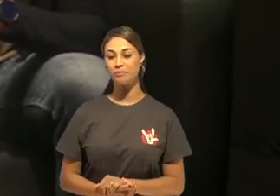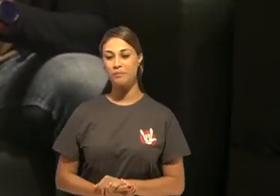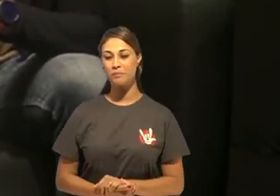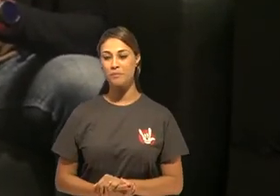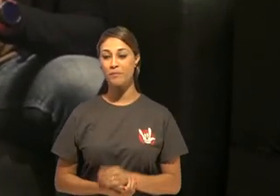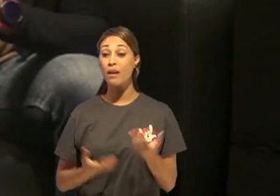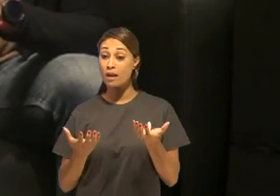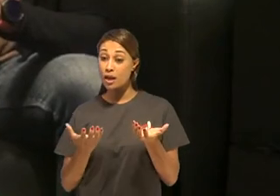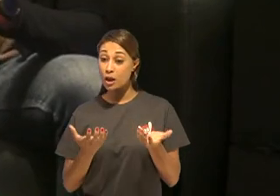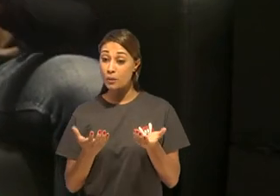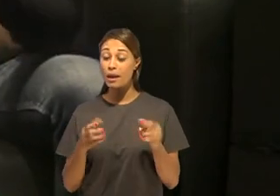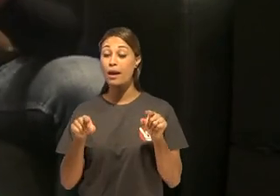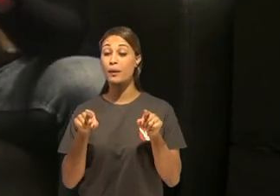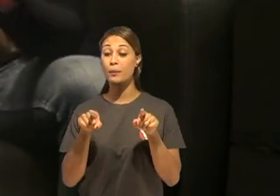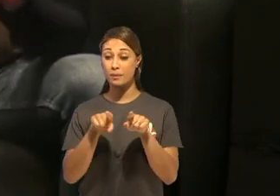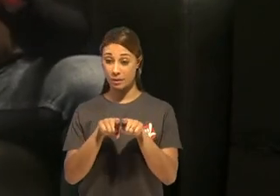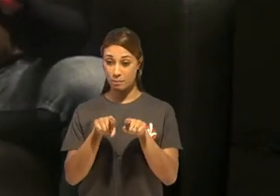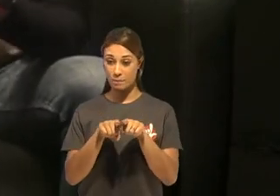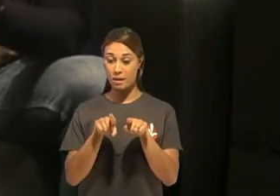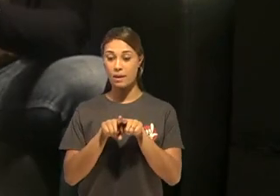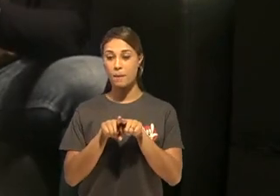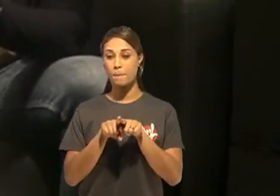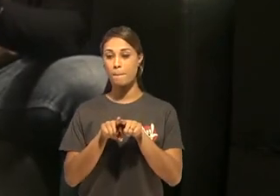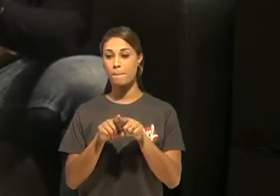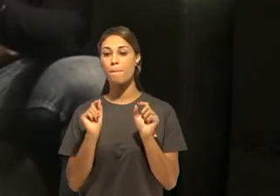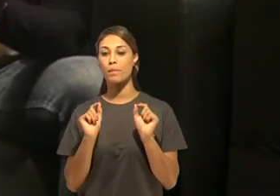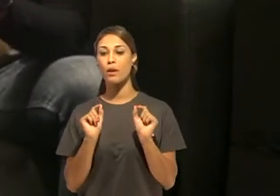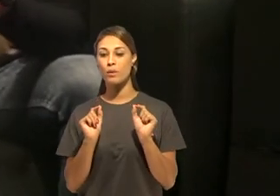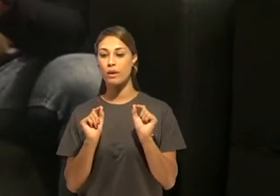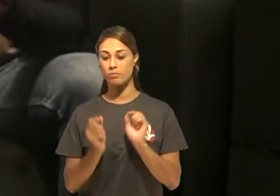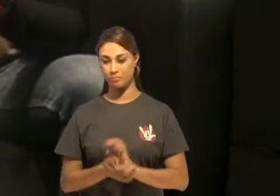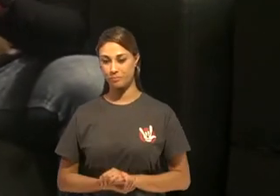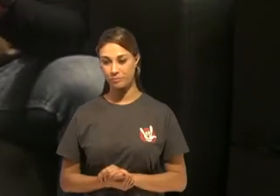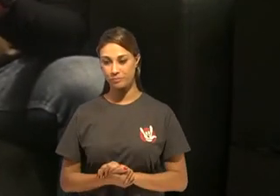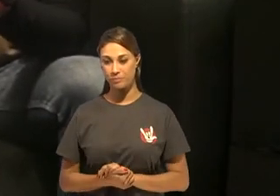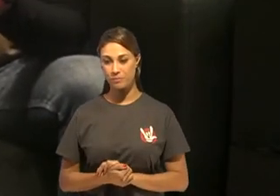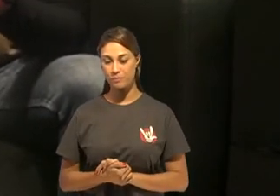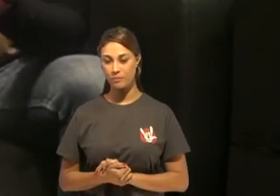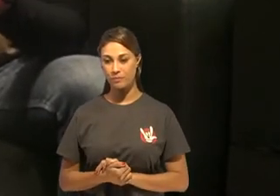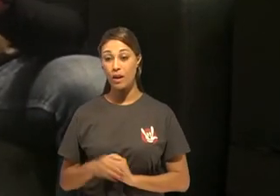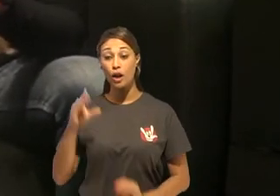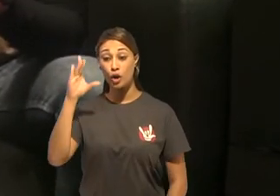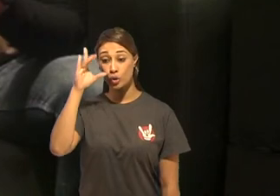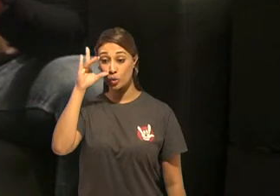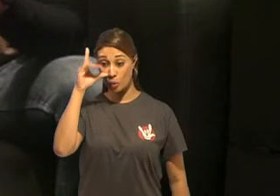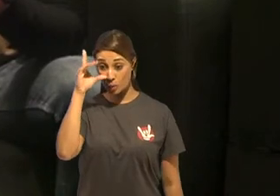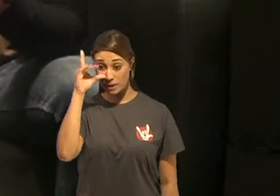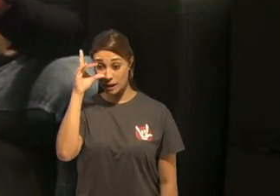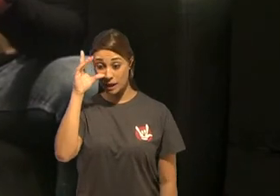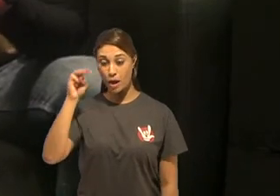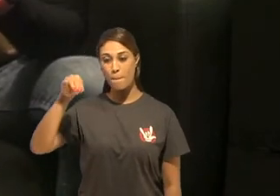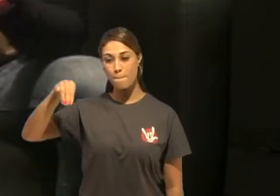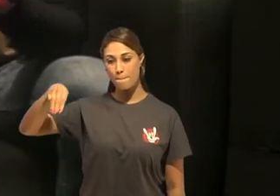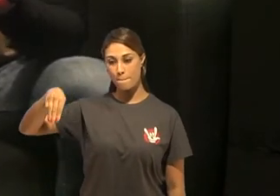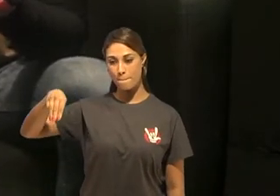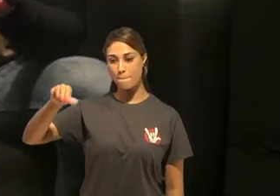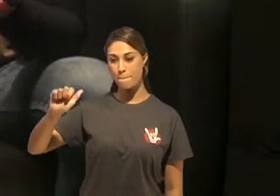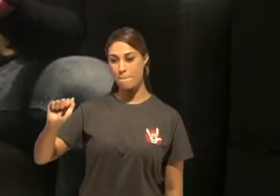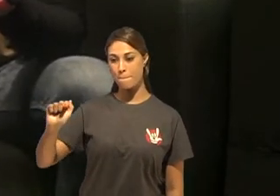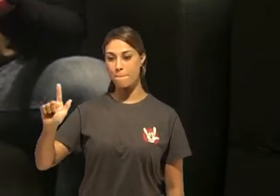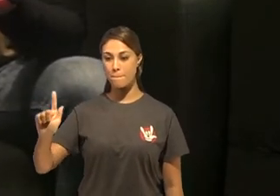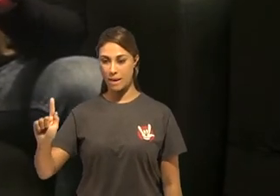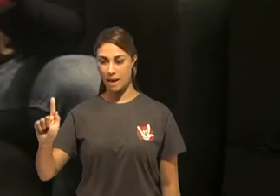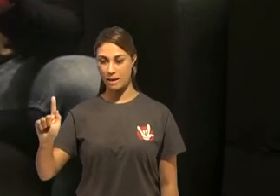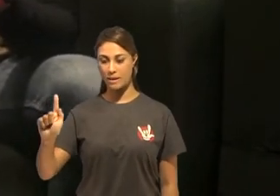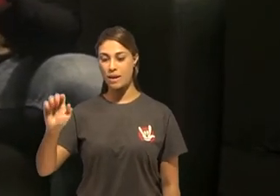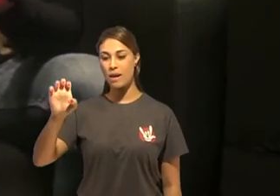também liberar para você aí algo que está acontecendo nas nossas redes sociais. Lá no MAG Ermelino, no Instagram do MAG Ermelino, está rolando, já subiu